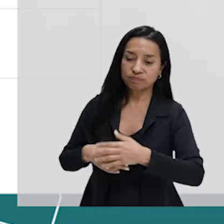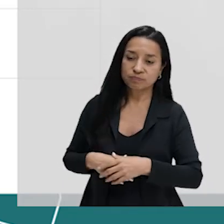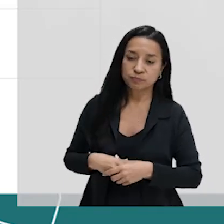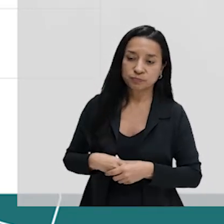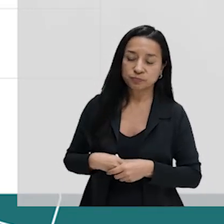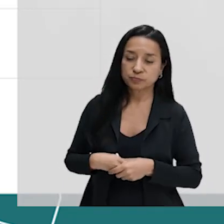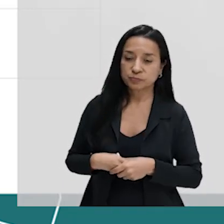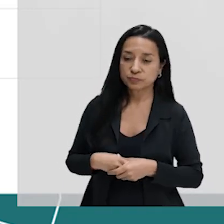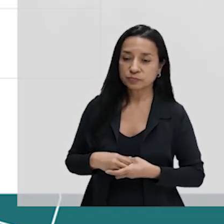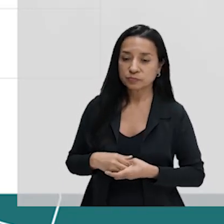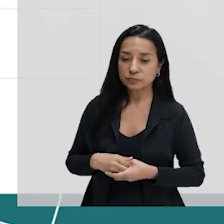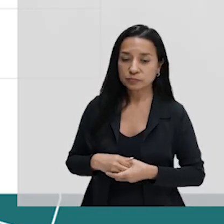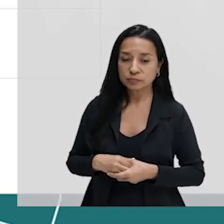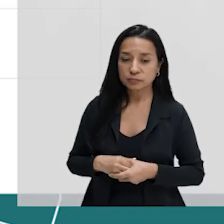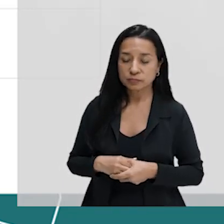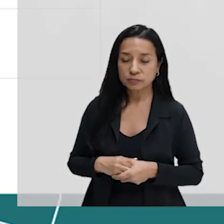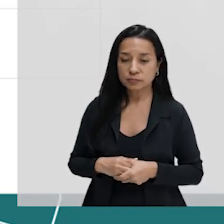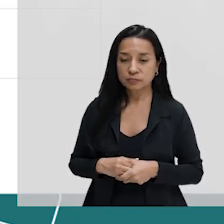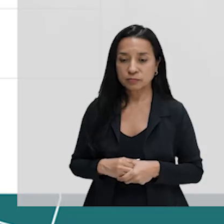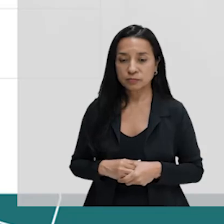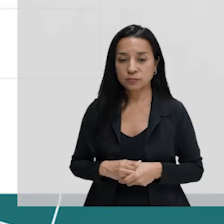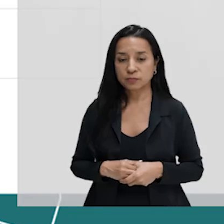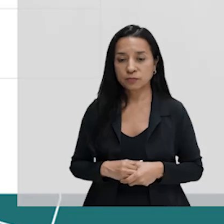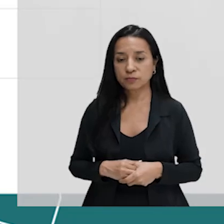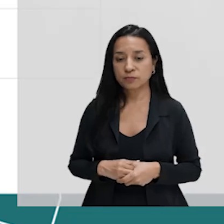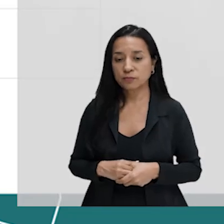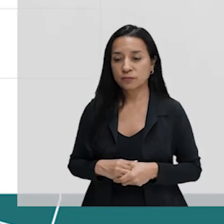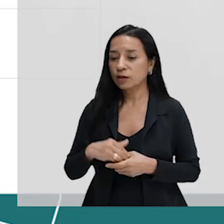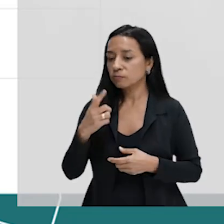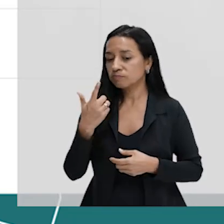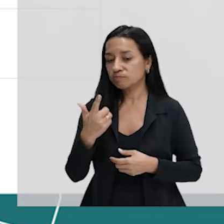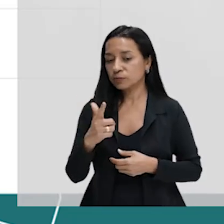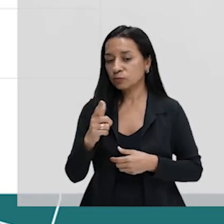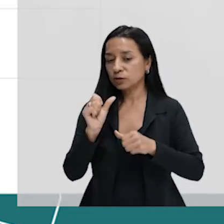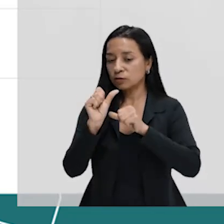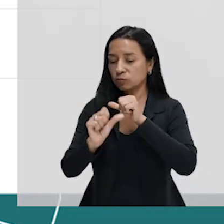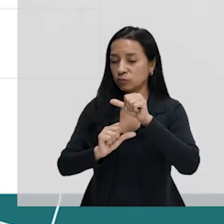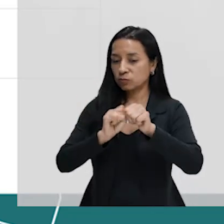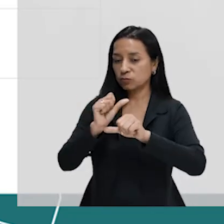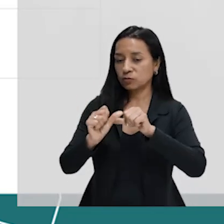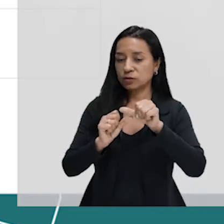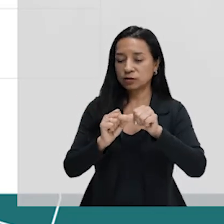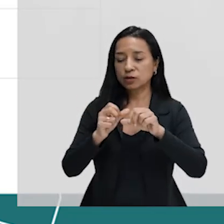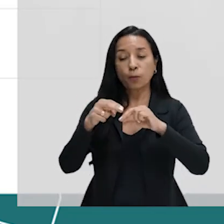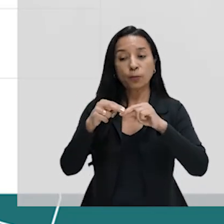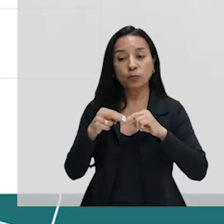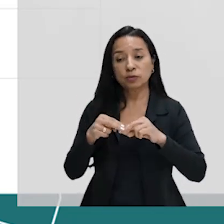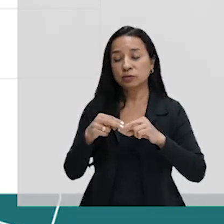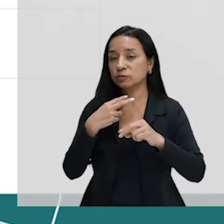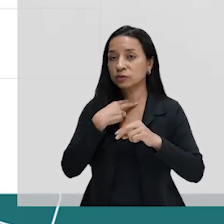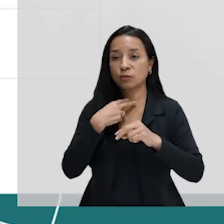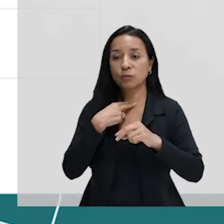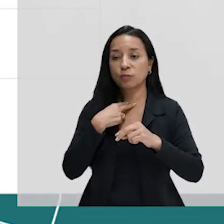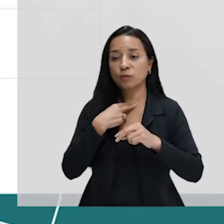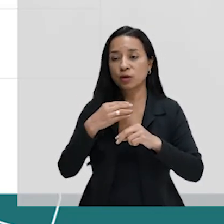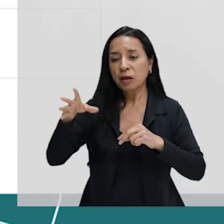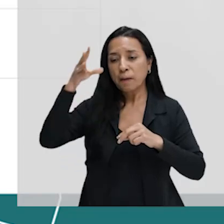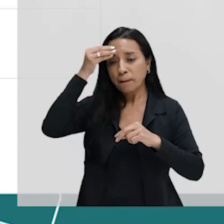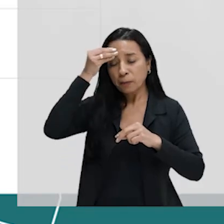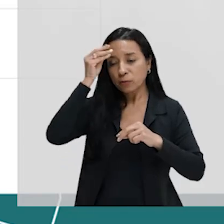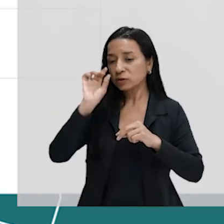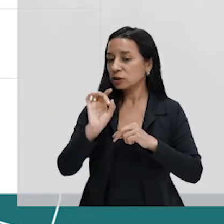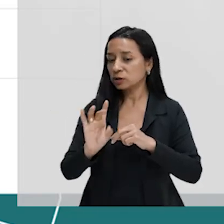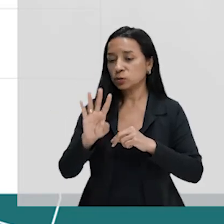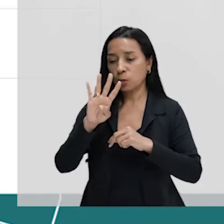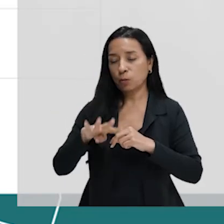quanta, quantos, quantas, e os invariáveis: que e quem. Por isso que vocês não podem apenas memorizar o quadro.